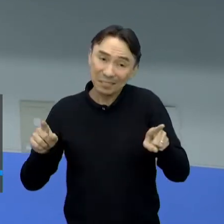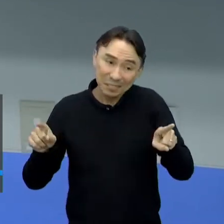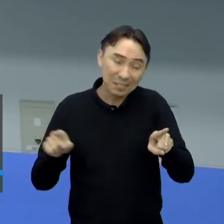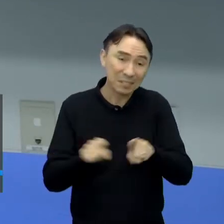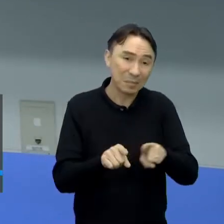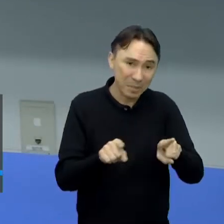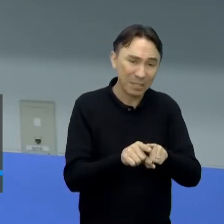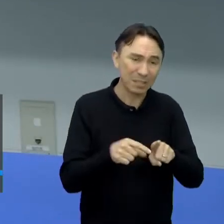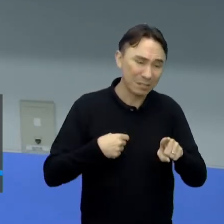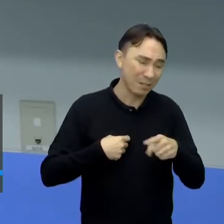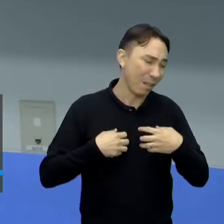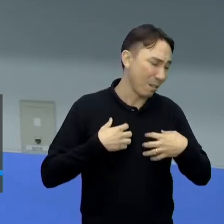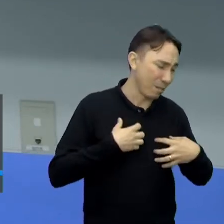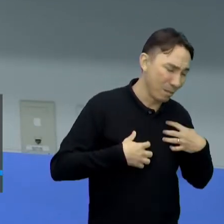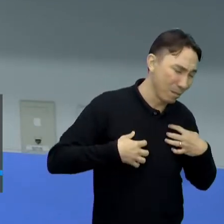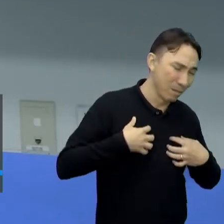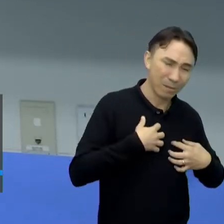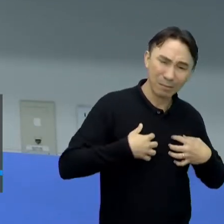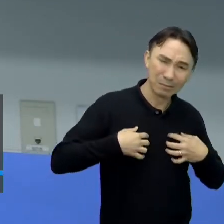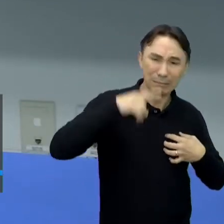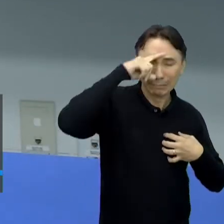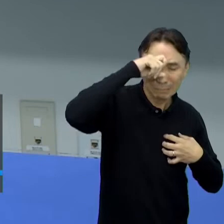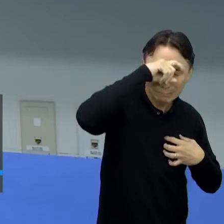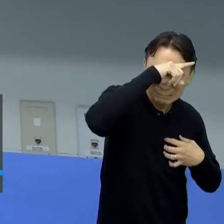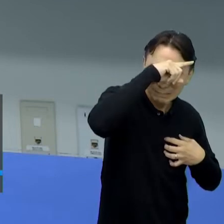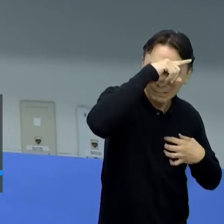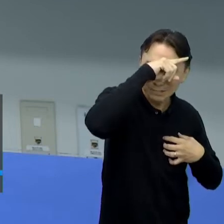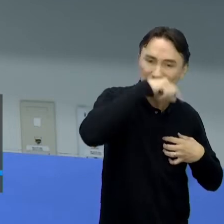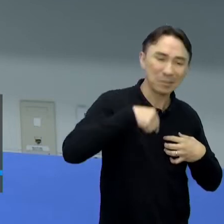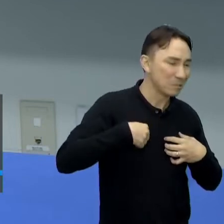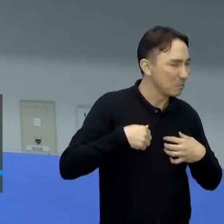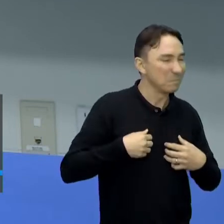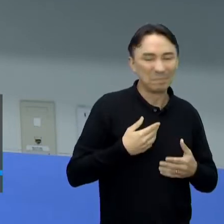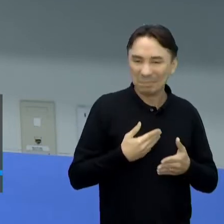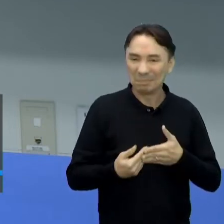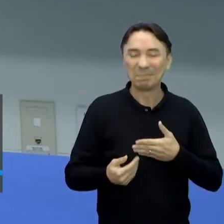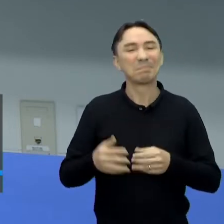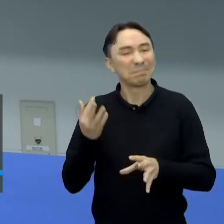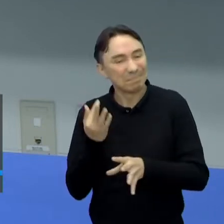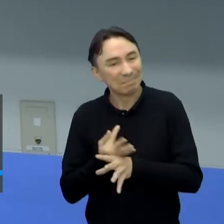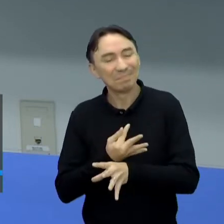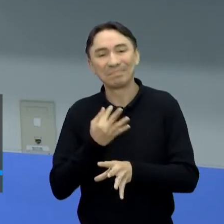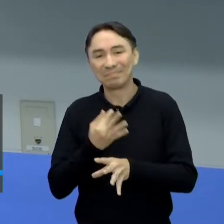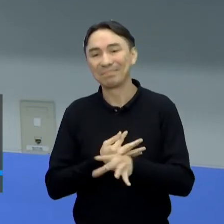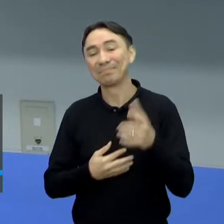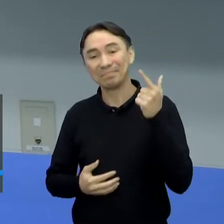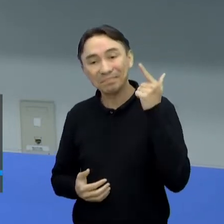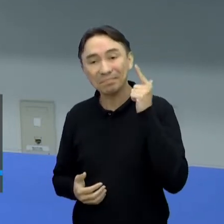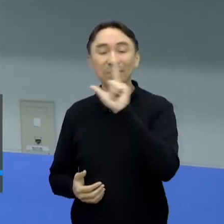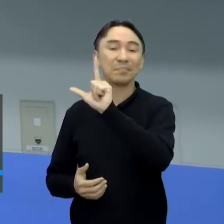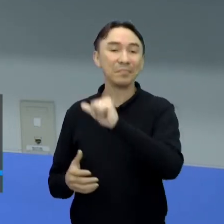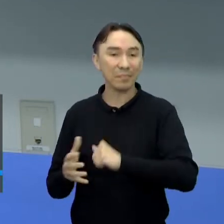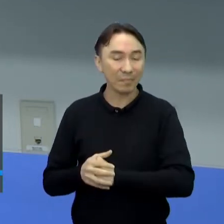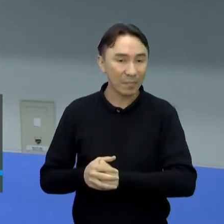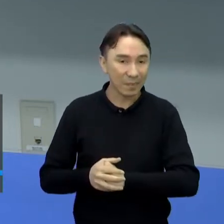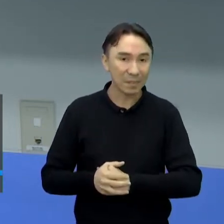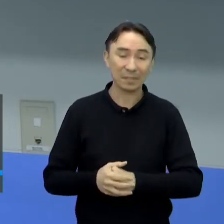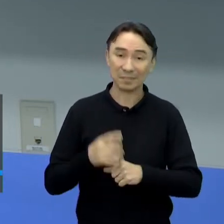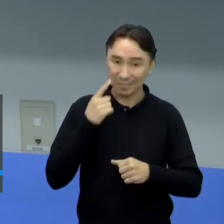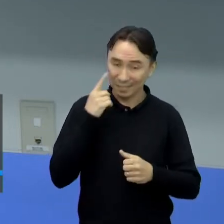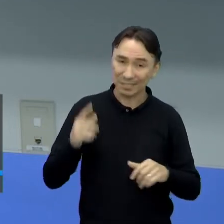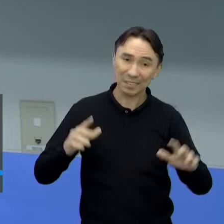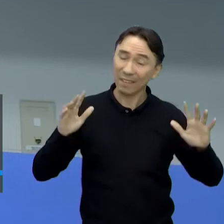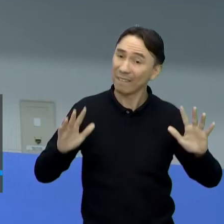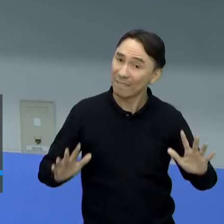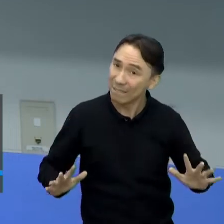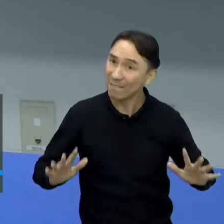minhas situações de drama. Por isso que é muito comum esse lado subversivo da